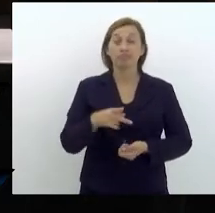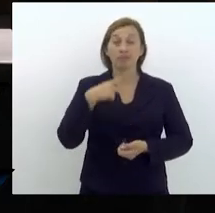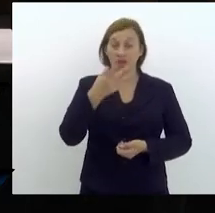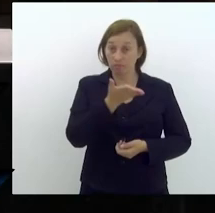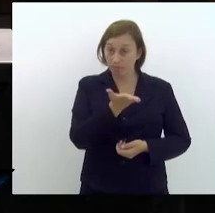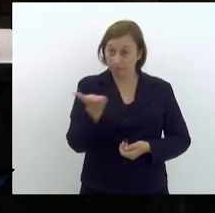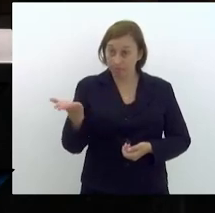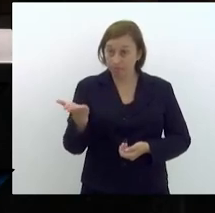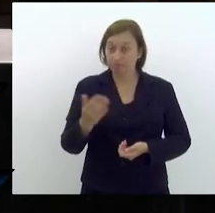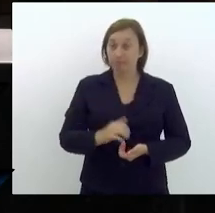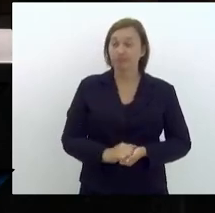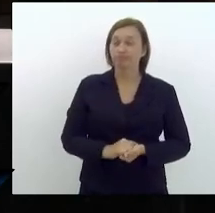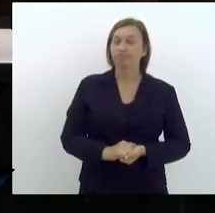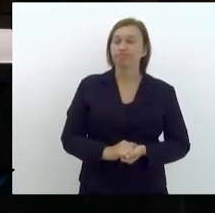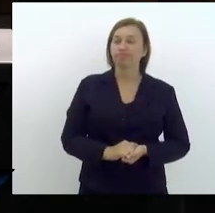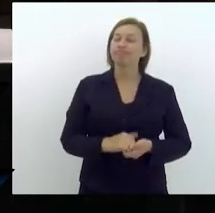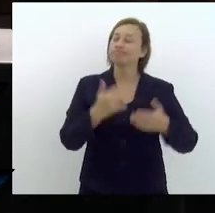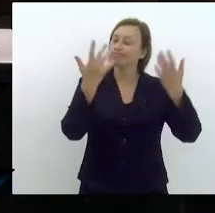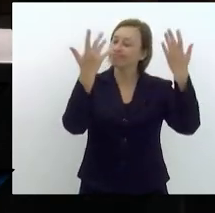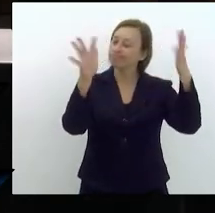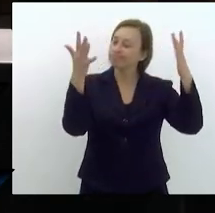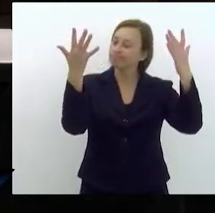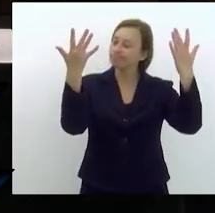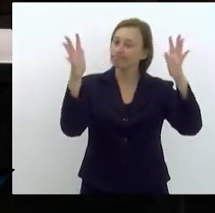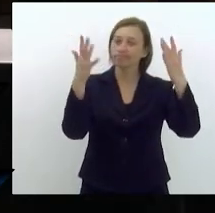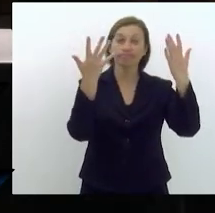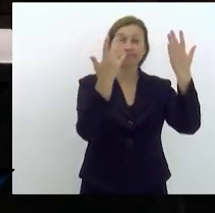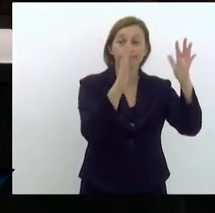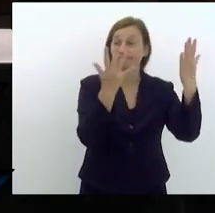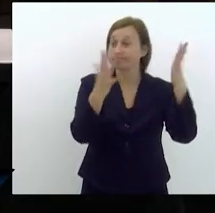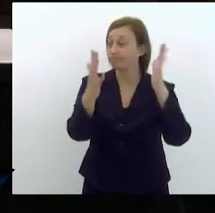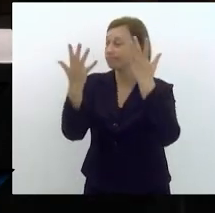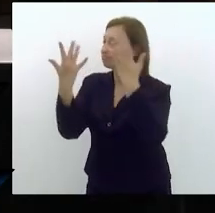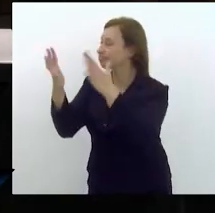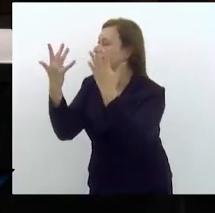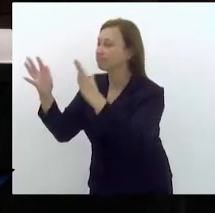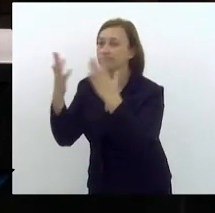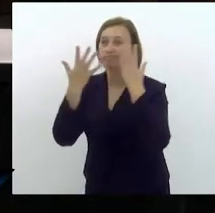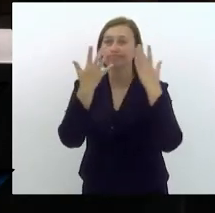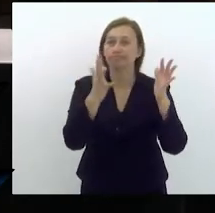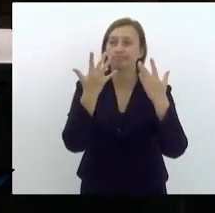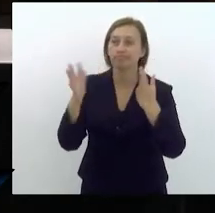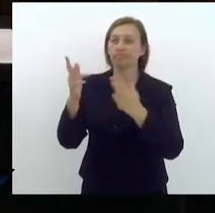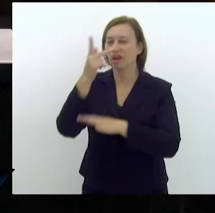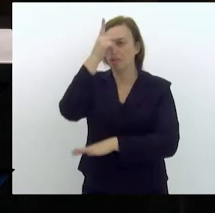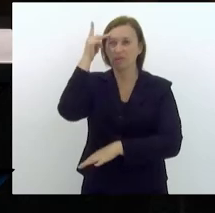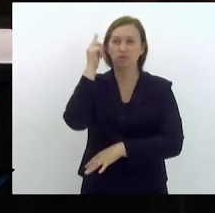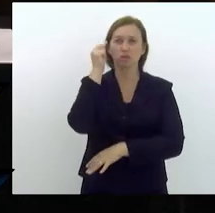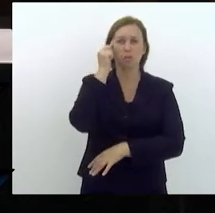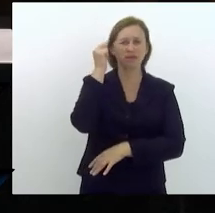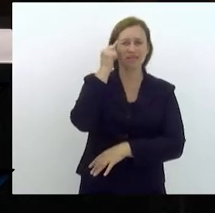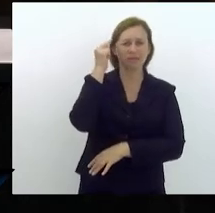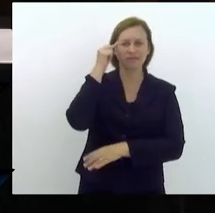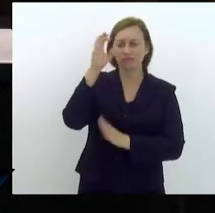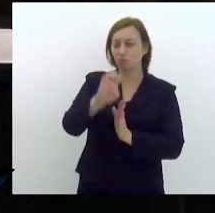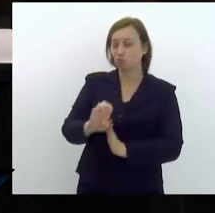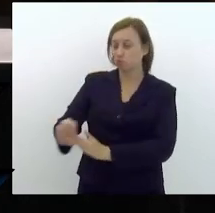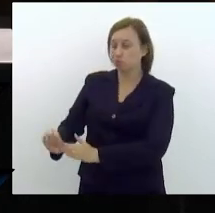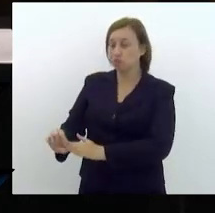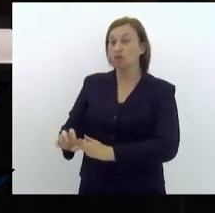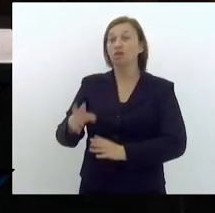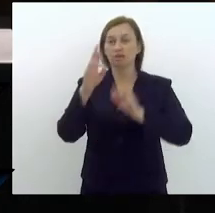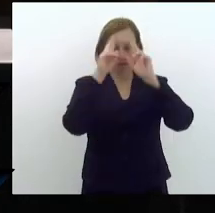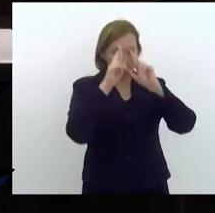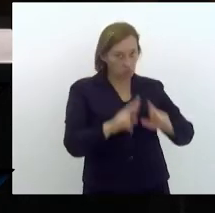vocês quero aqui dar os parabéns para aqueles que a pessoa que tem um pensamento de esquerda a gente tem que respeitar